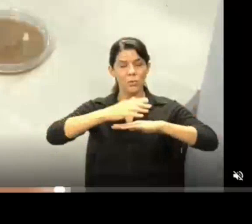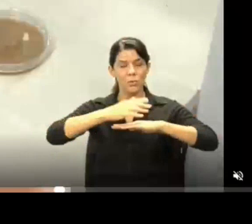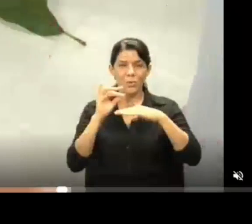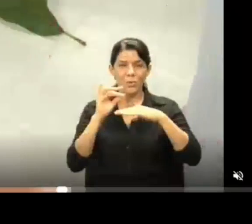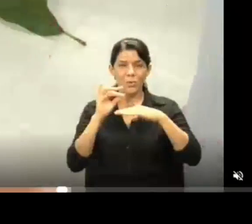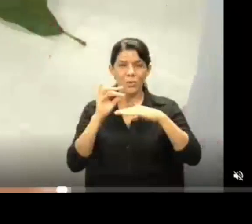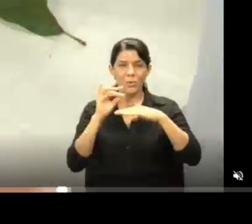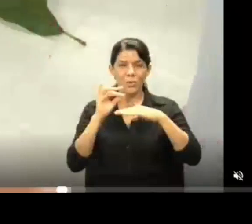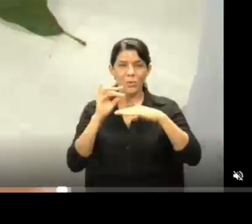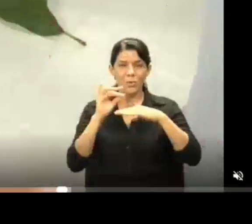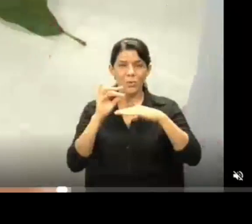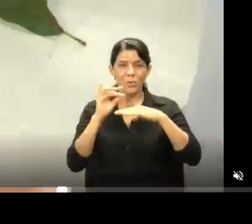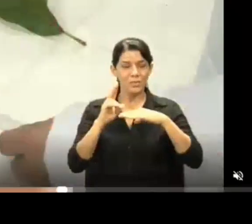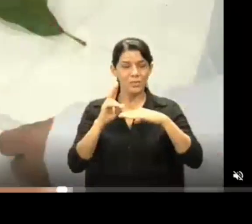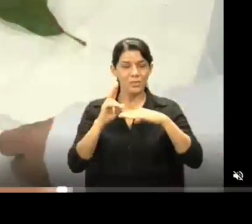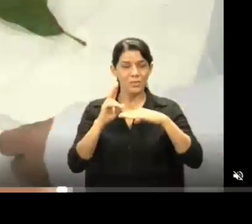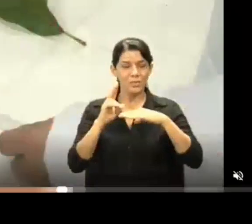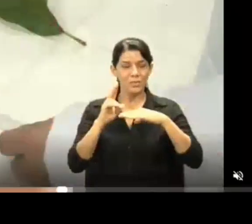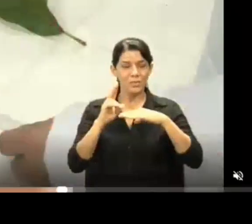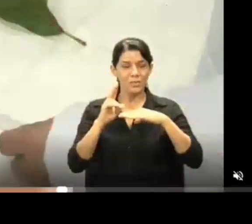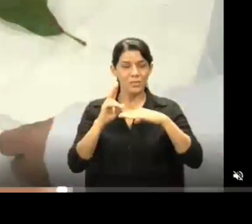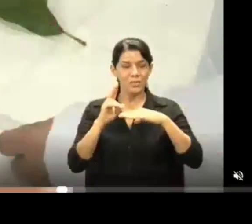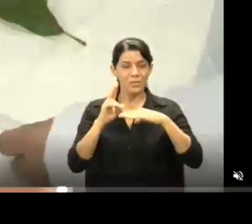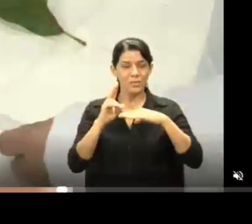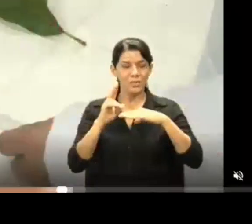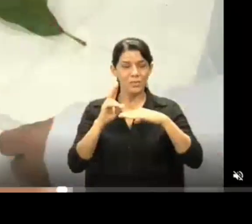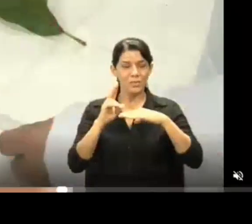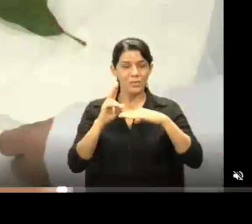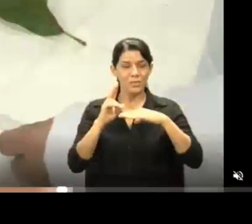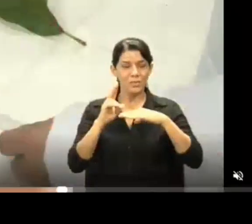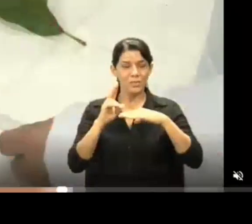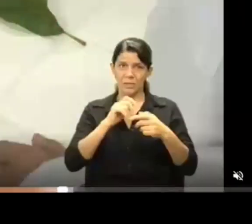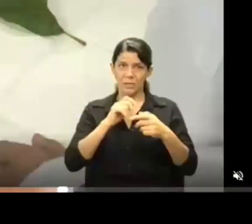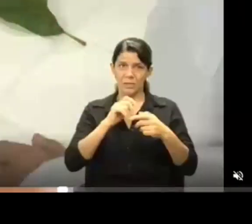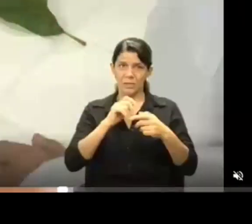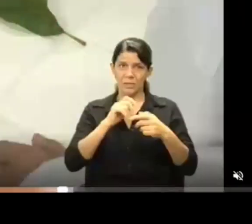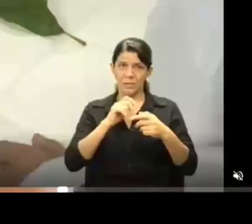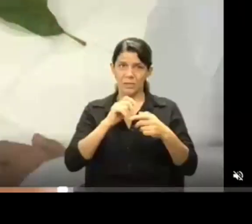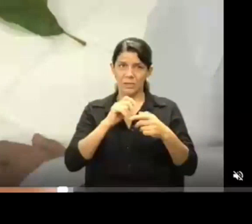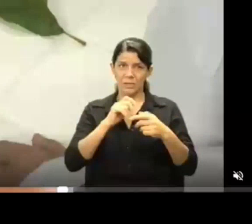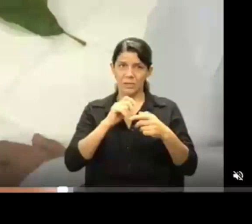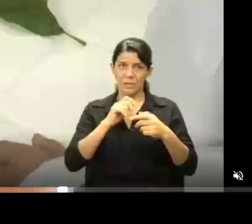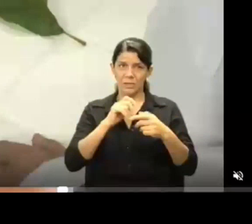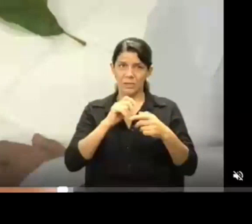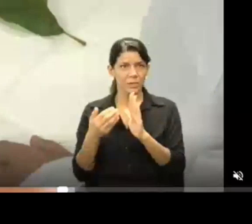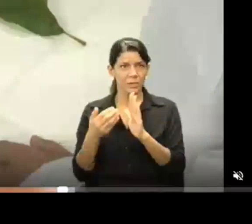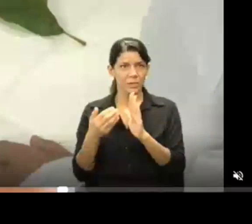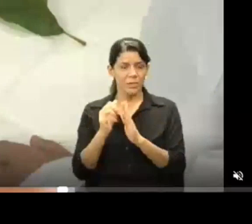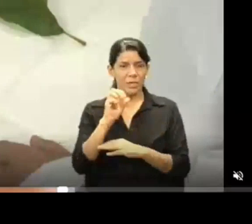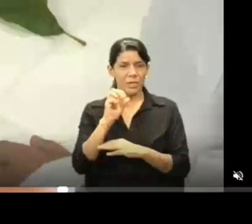e colocar em cima do seu material. E esteriliza novamente a alça. Então aí